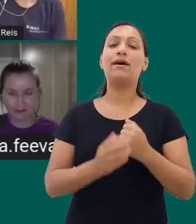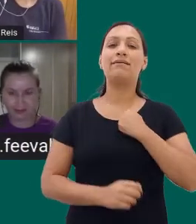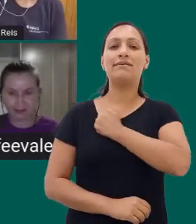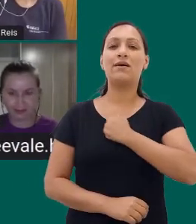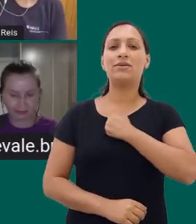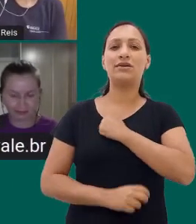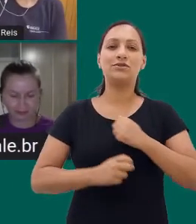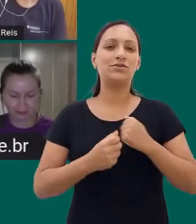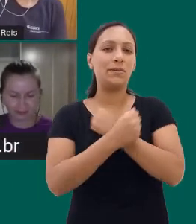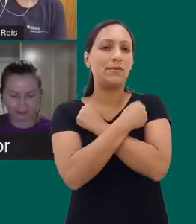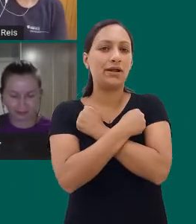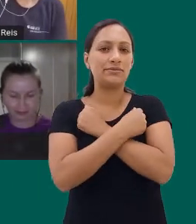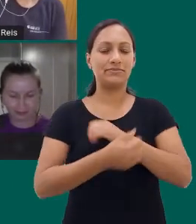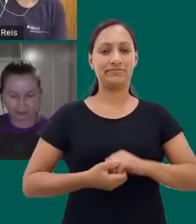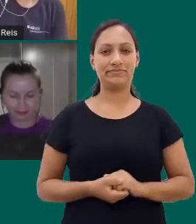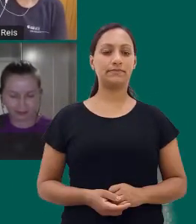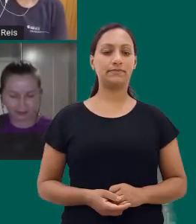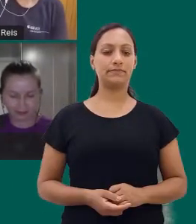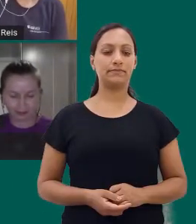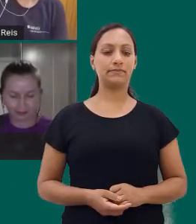que nossa.